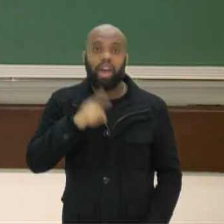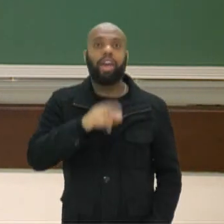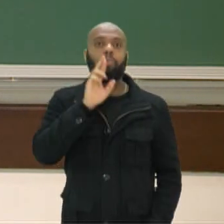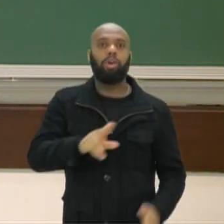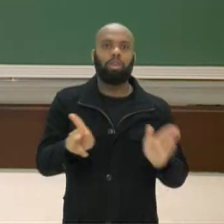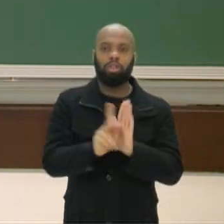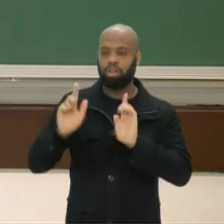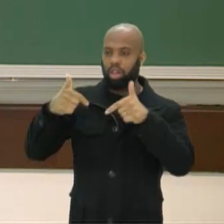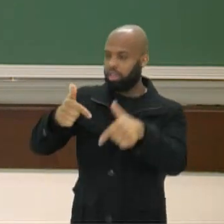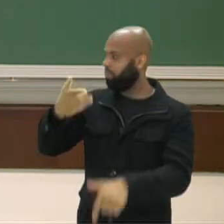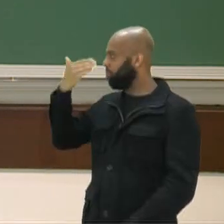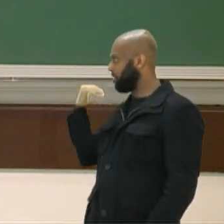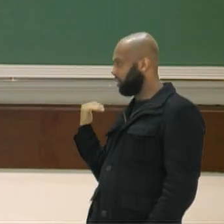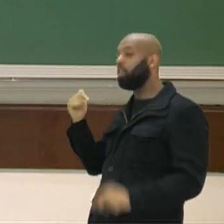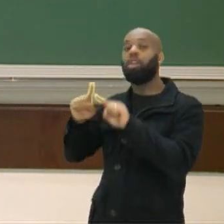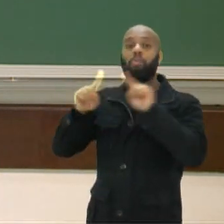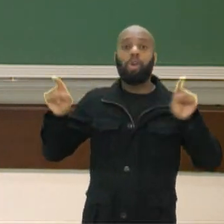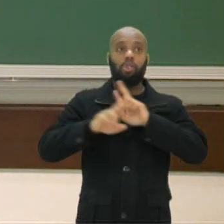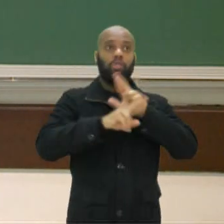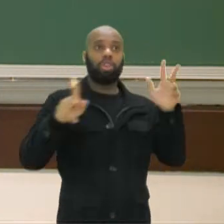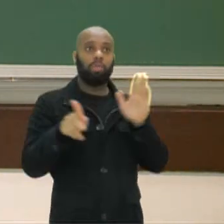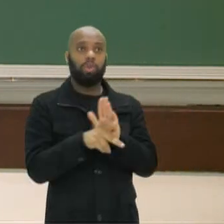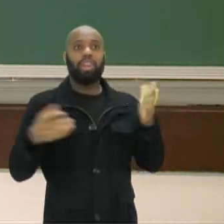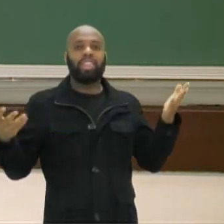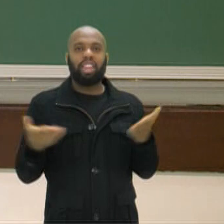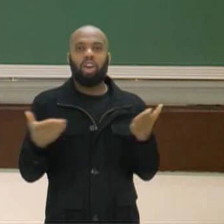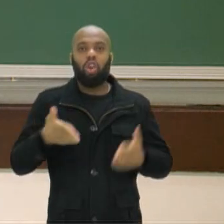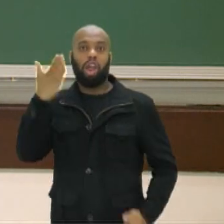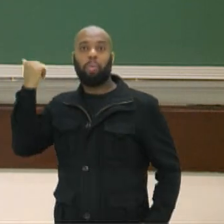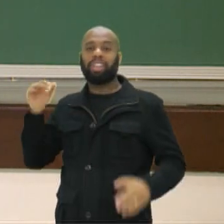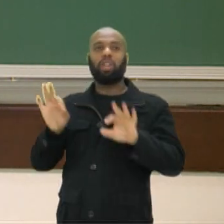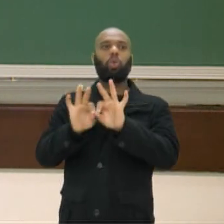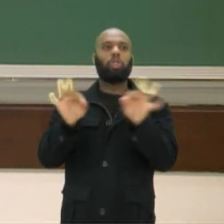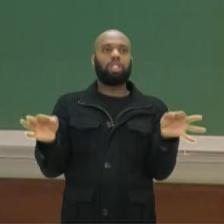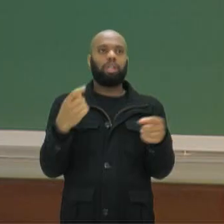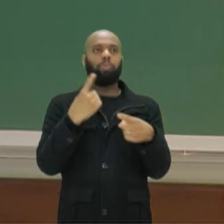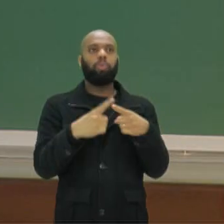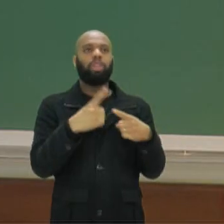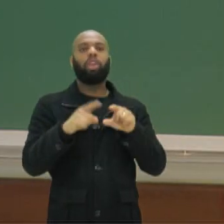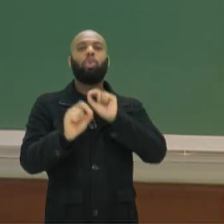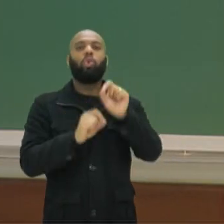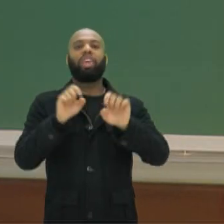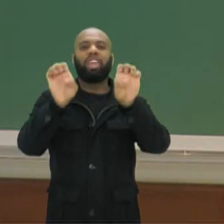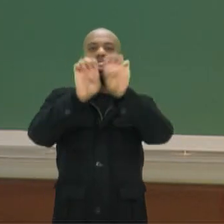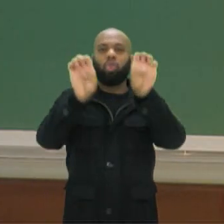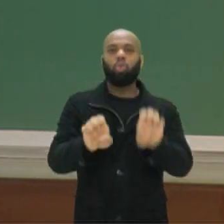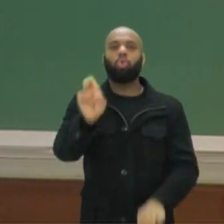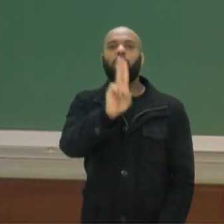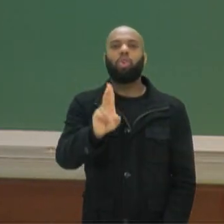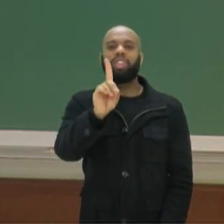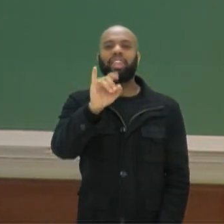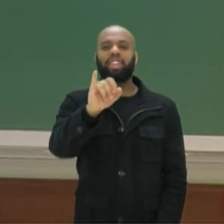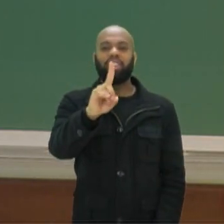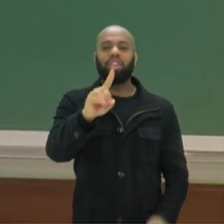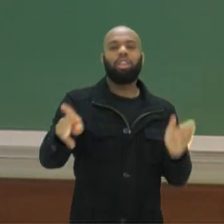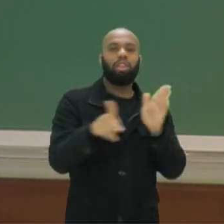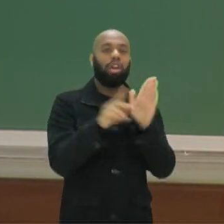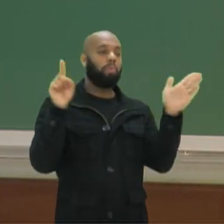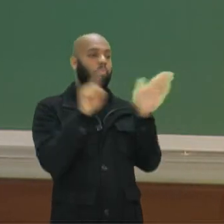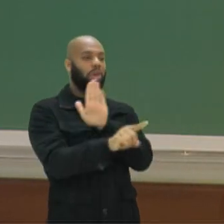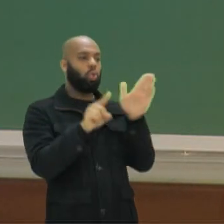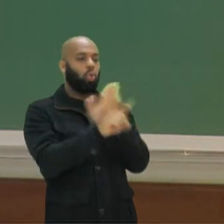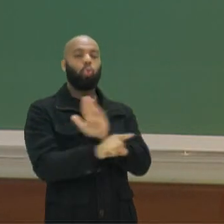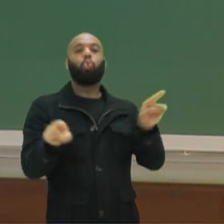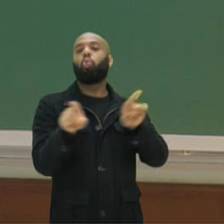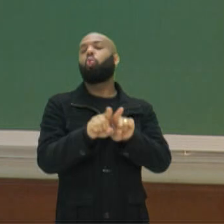ação. Diferente do passado simples, cuja estrutura a gente usa o did para fazer pergunta, né? E daí